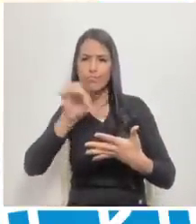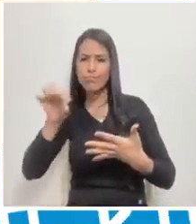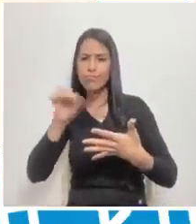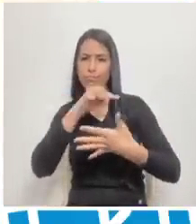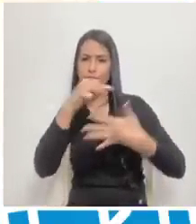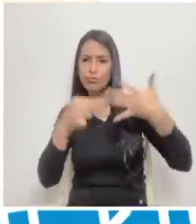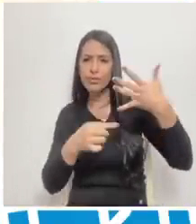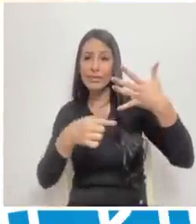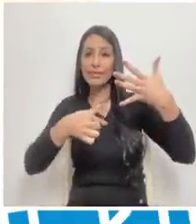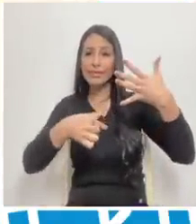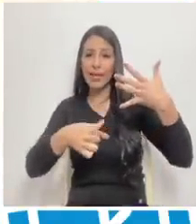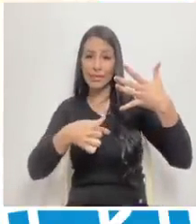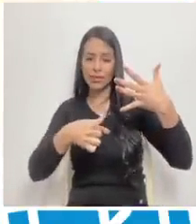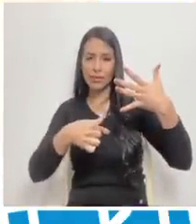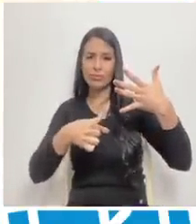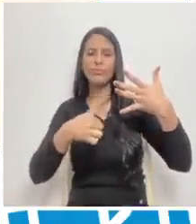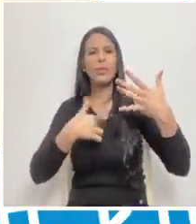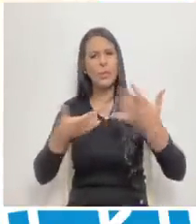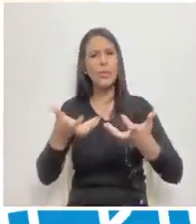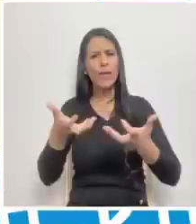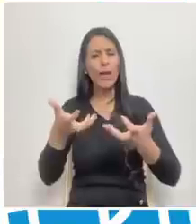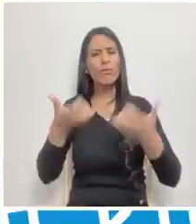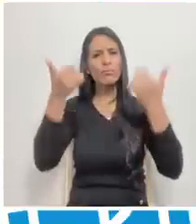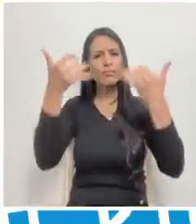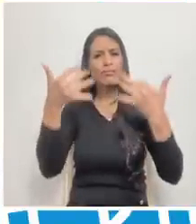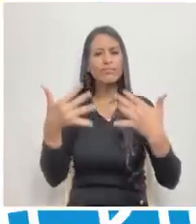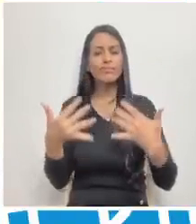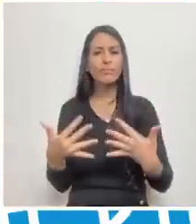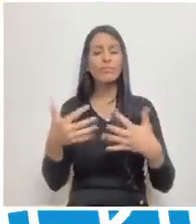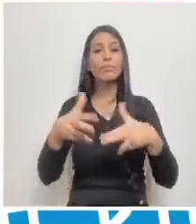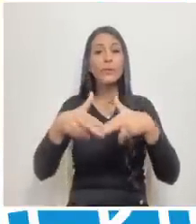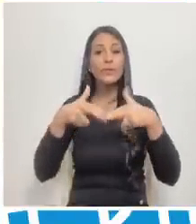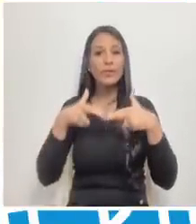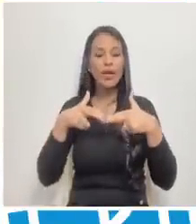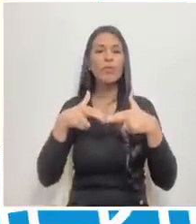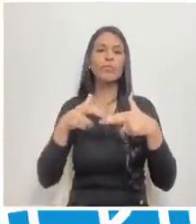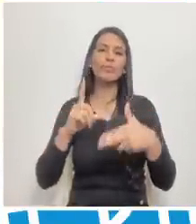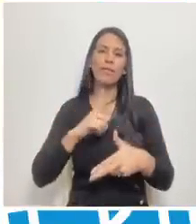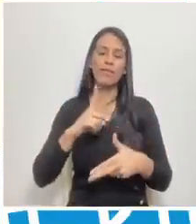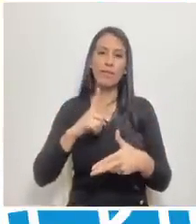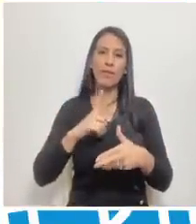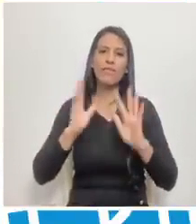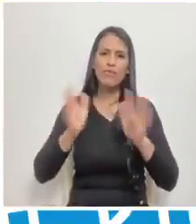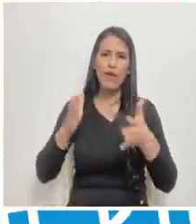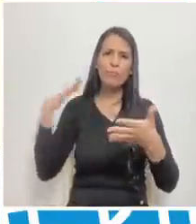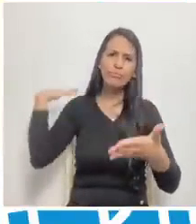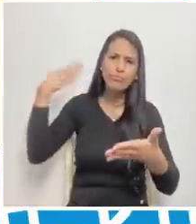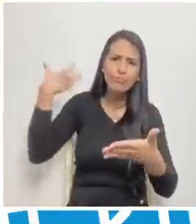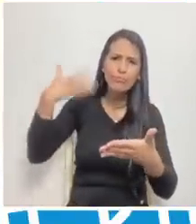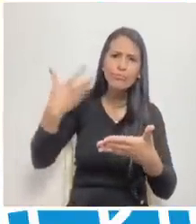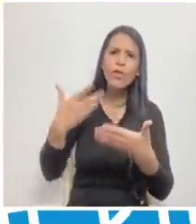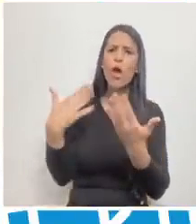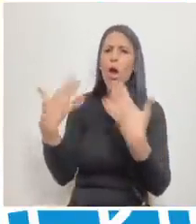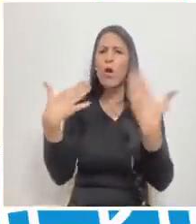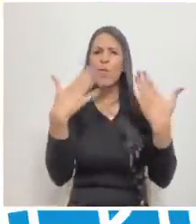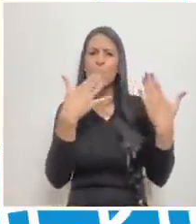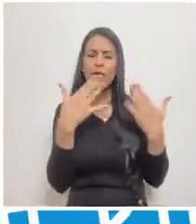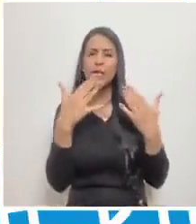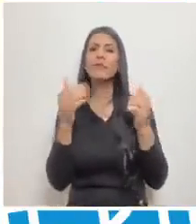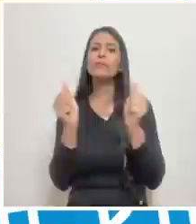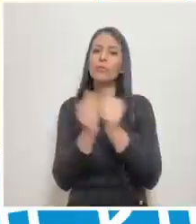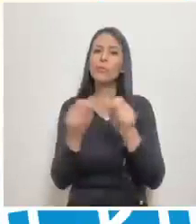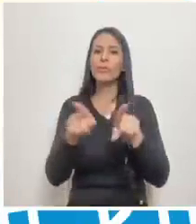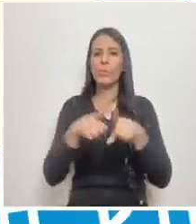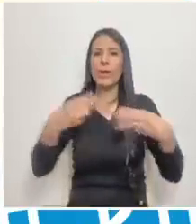em função de algumas conversas que vieram do próprio MEC. Então, a minha primeira posição é a